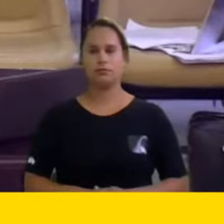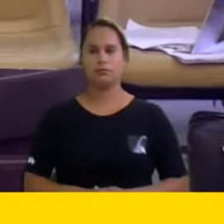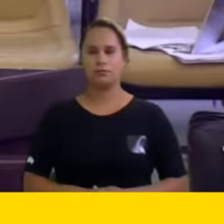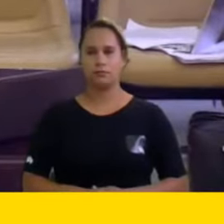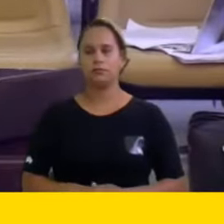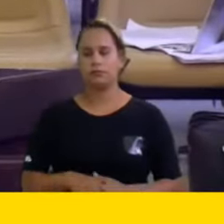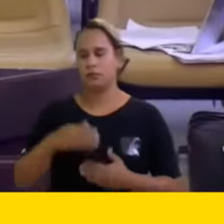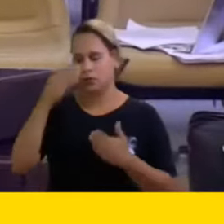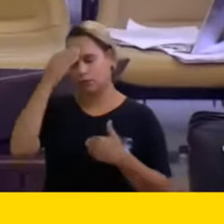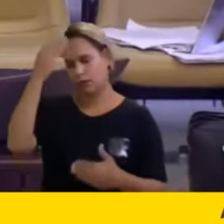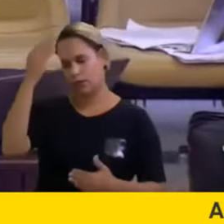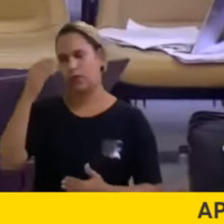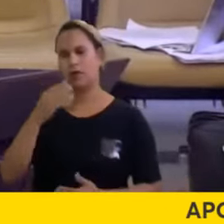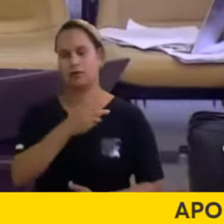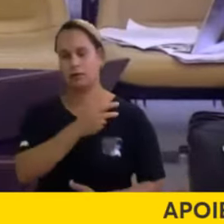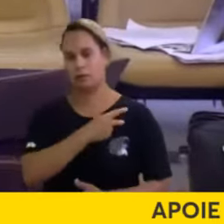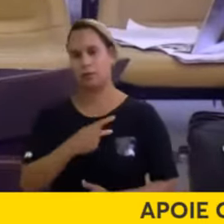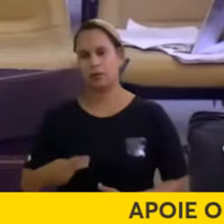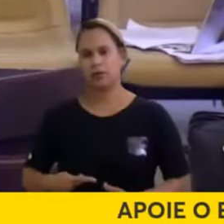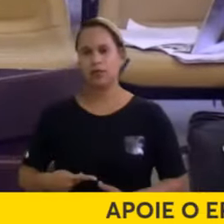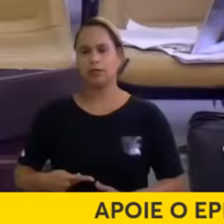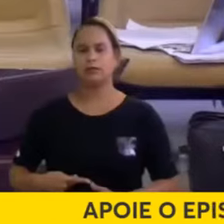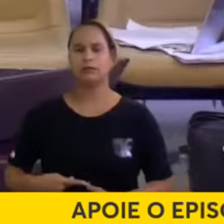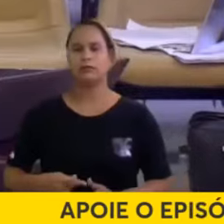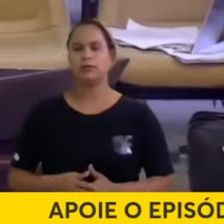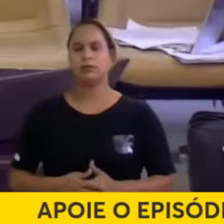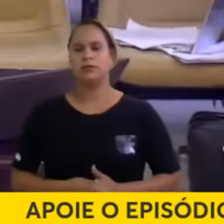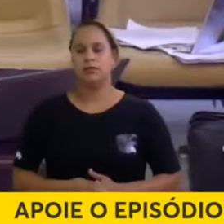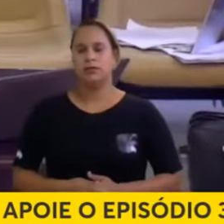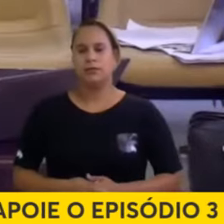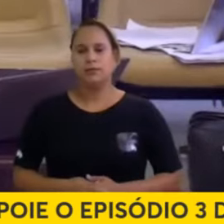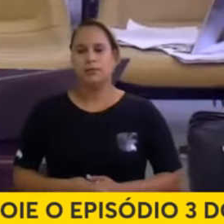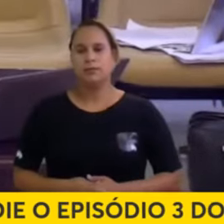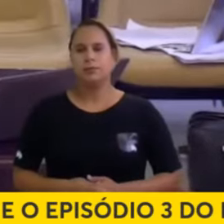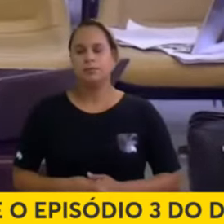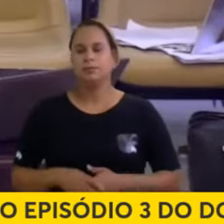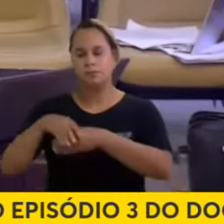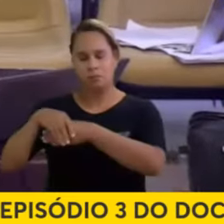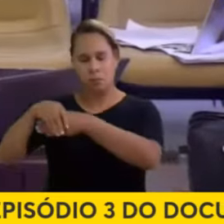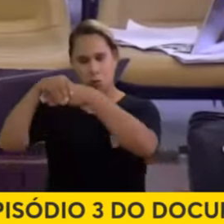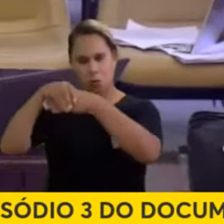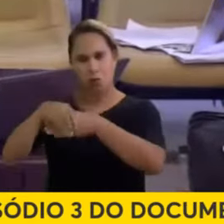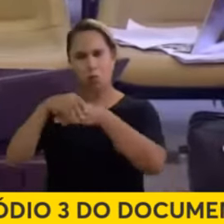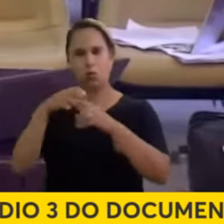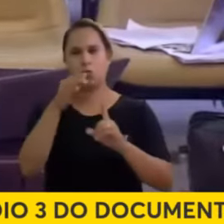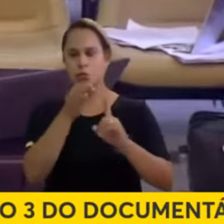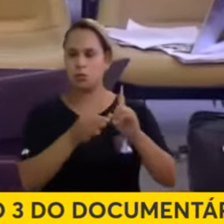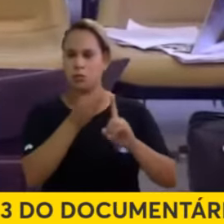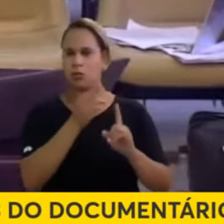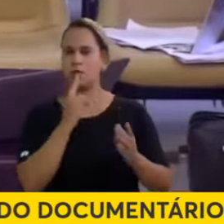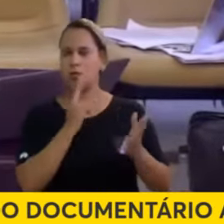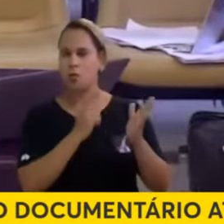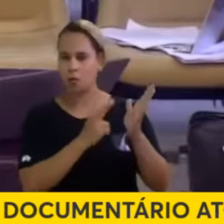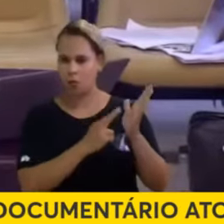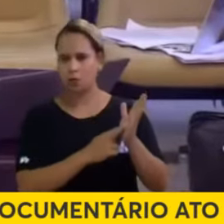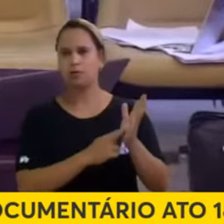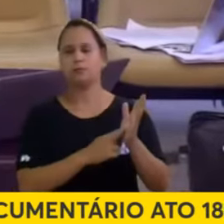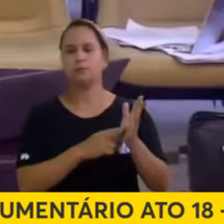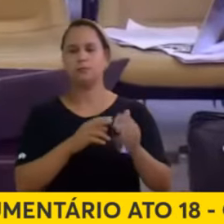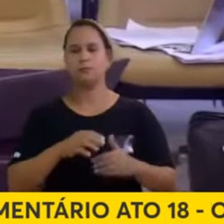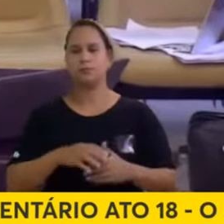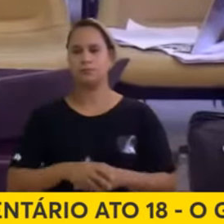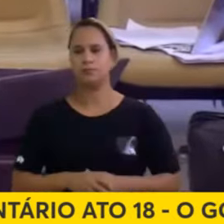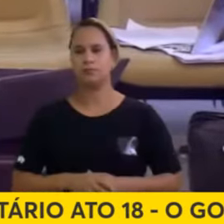obrigado senhor presidente Saúdo vossa excelência Saúdo Desembargador relator Dr Luciano falavinha os